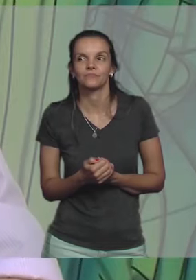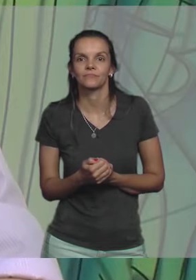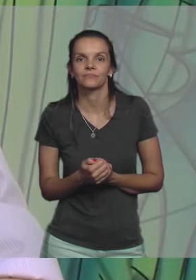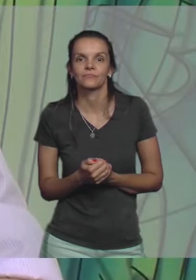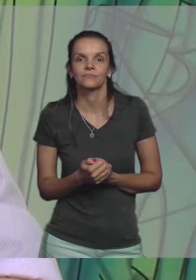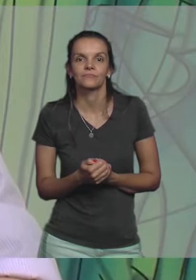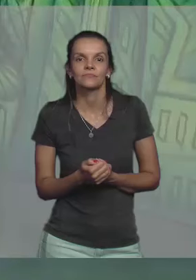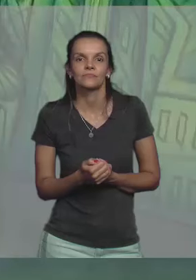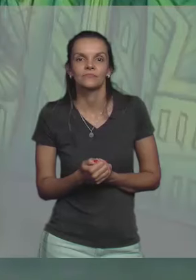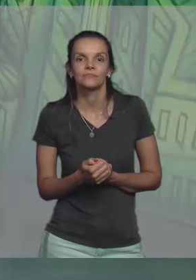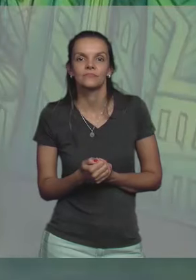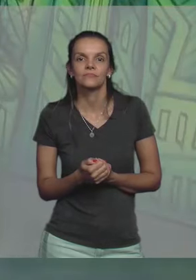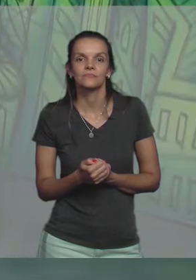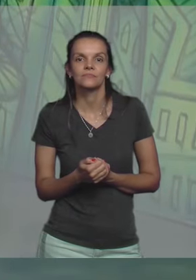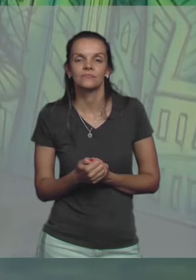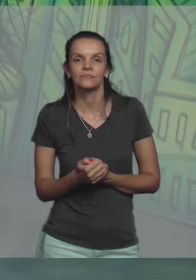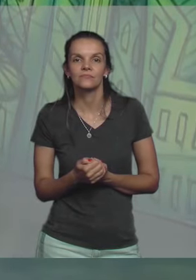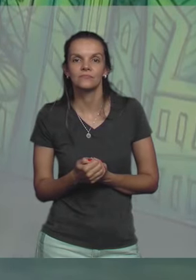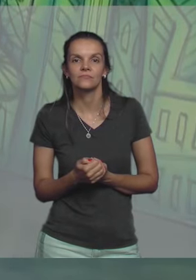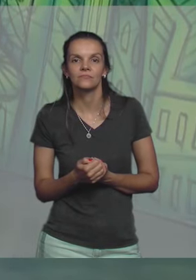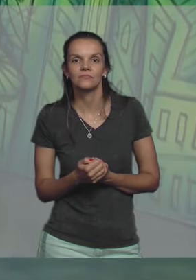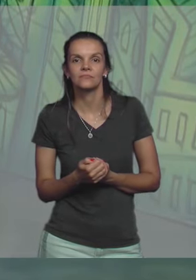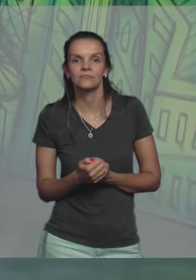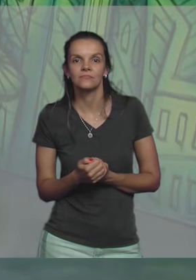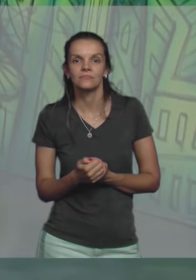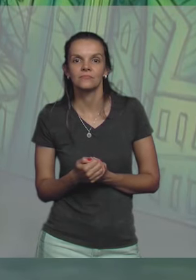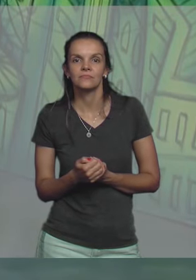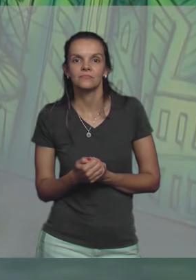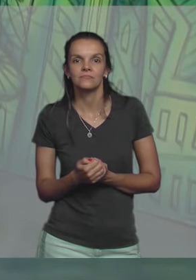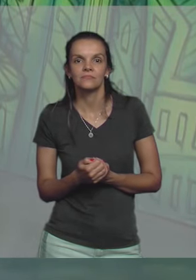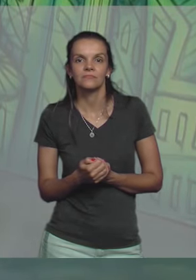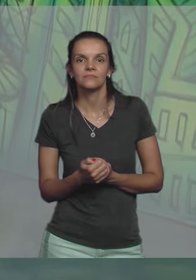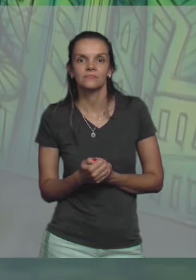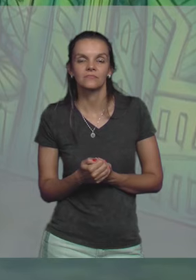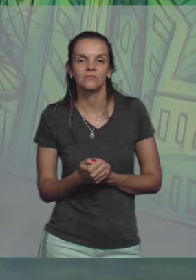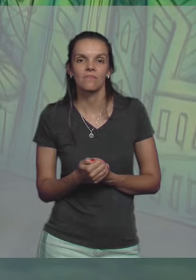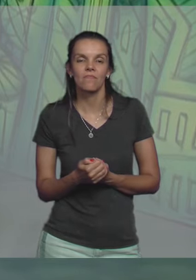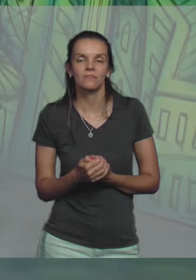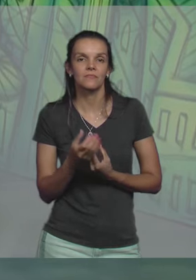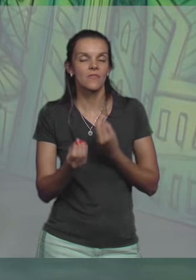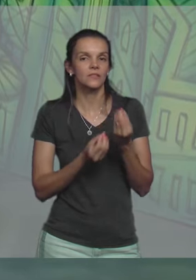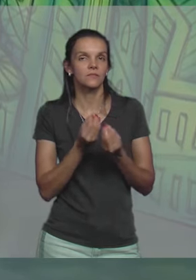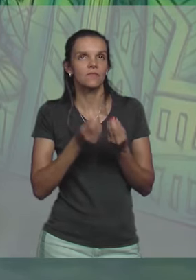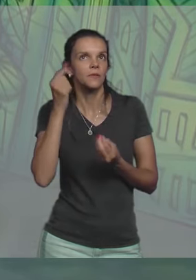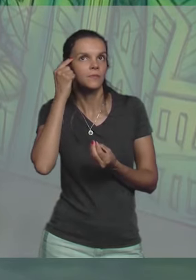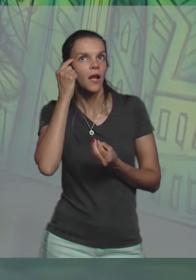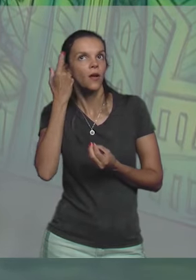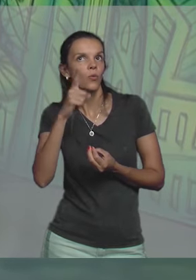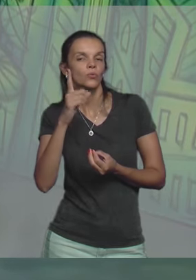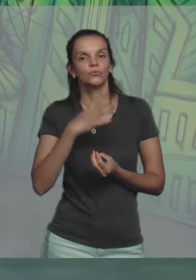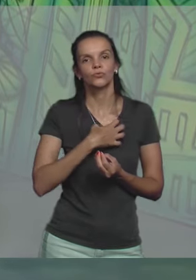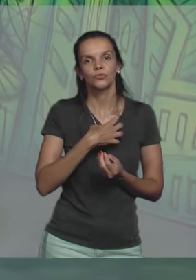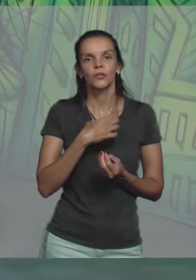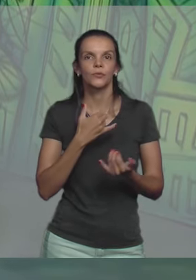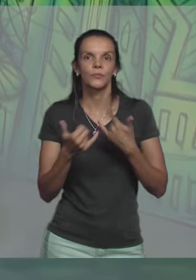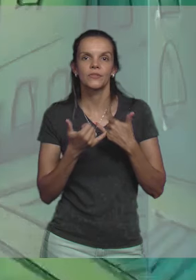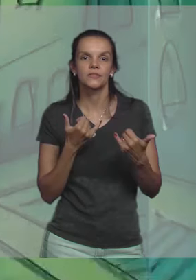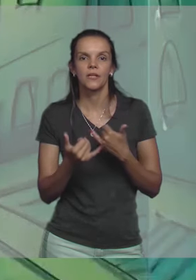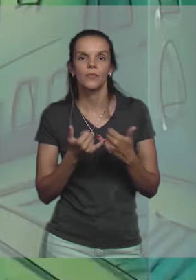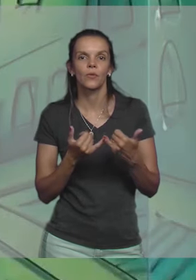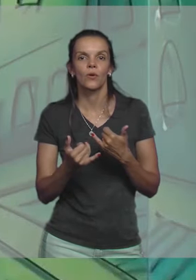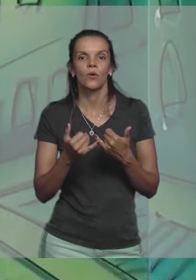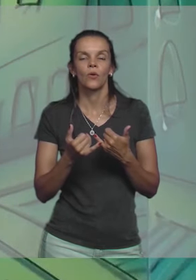Então, professor, e aí, como assim podemos pensar em outros modais, por exemplo, ciclovias, né? O senhor